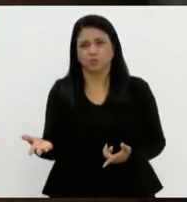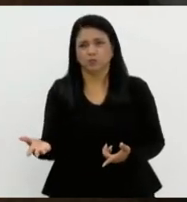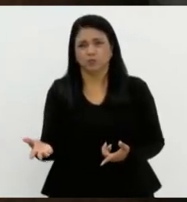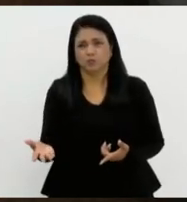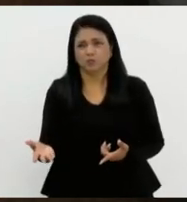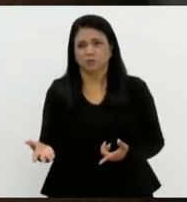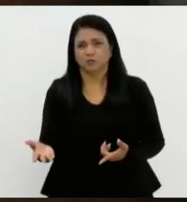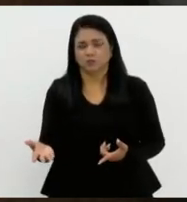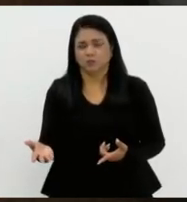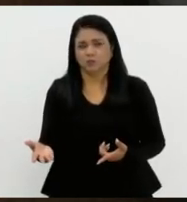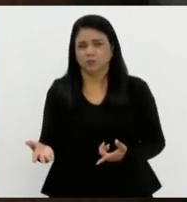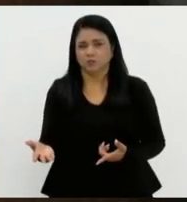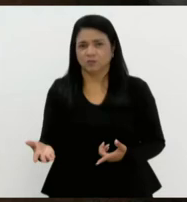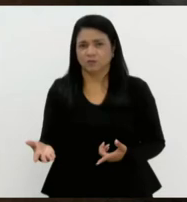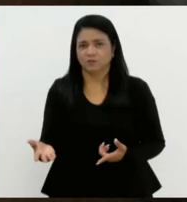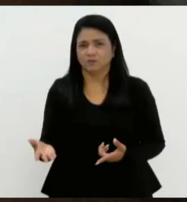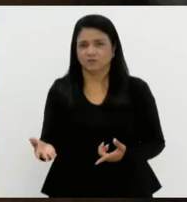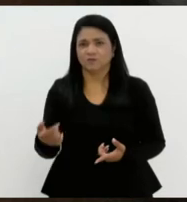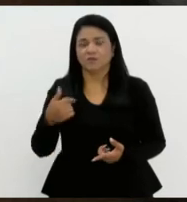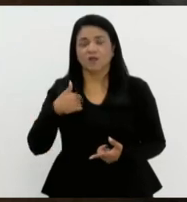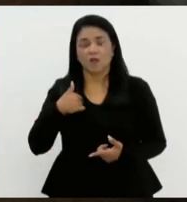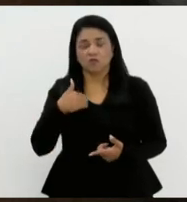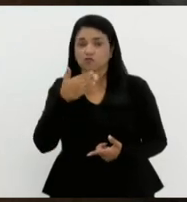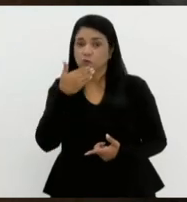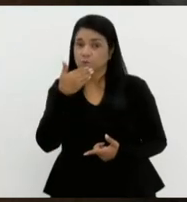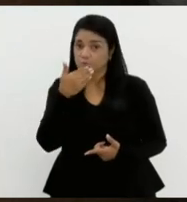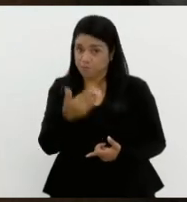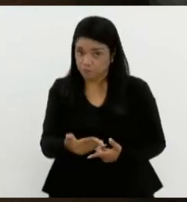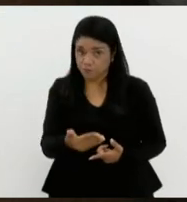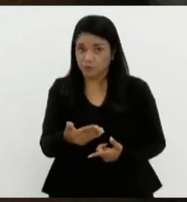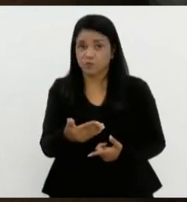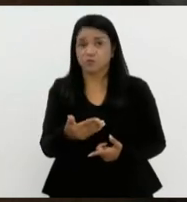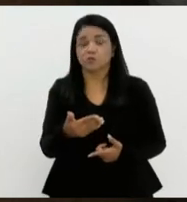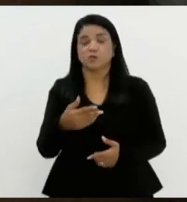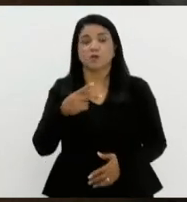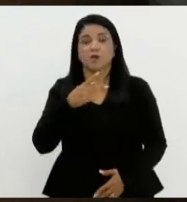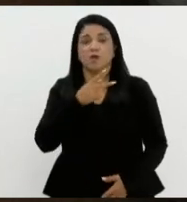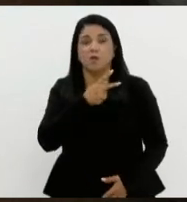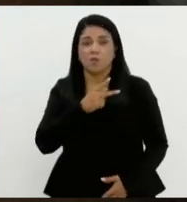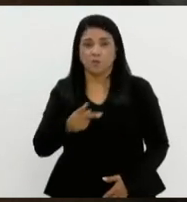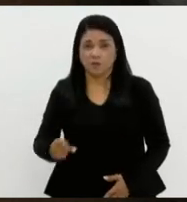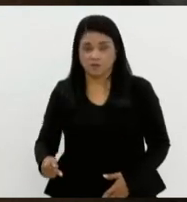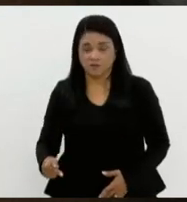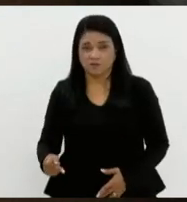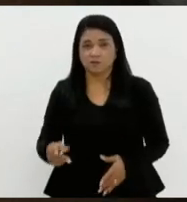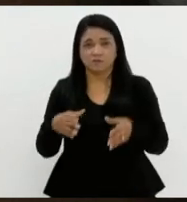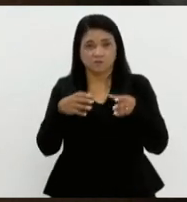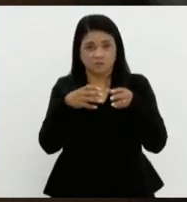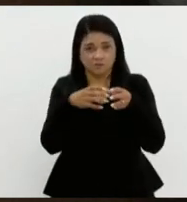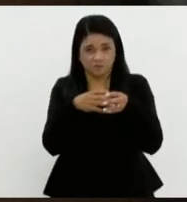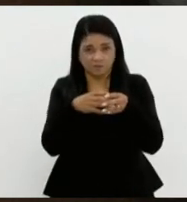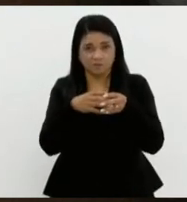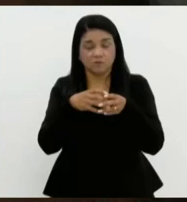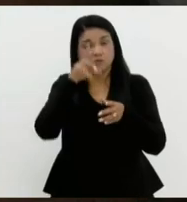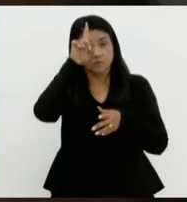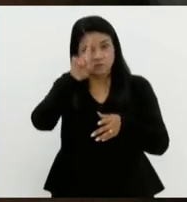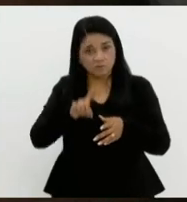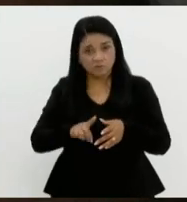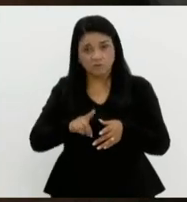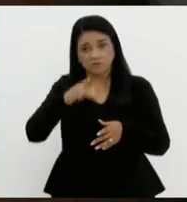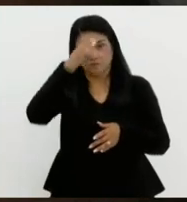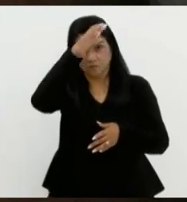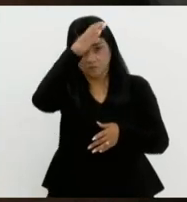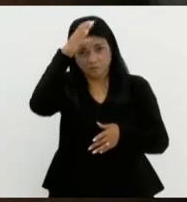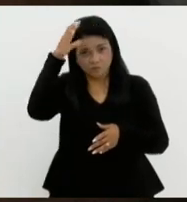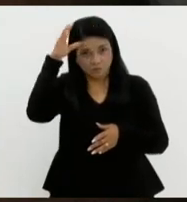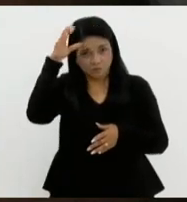eu quero dizer que eu já solicitei ao nosso presidente da Comissão de Direito do Consumidor, deputado Fábio